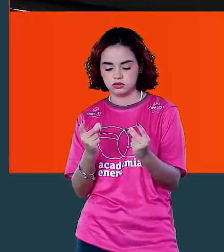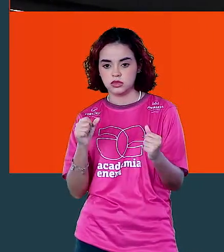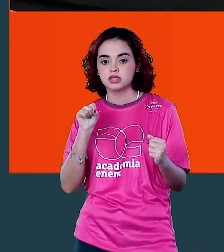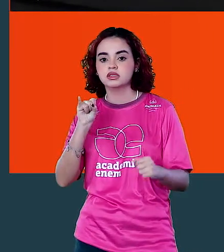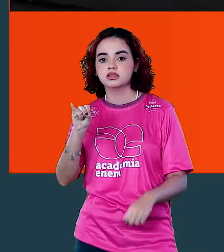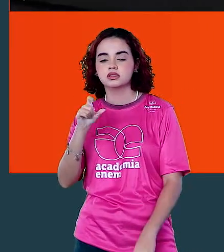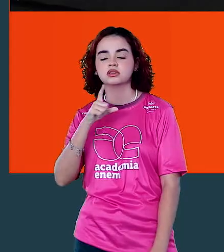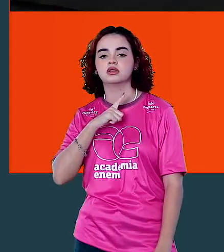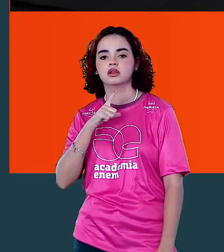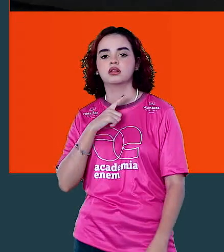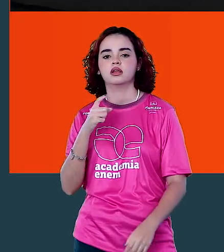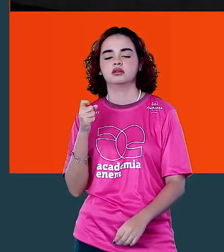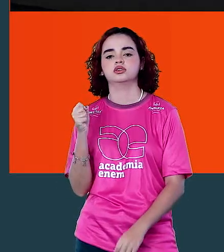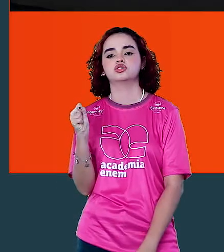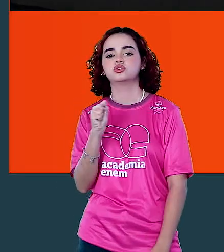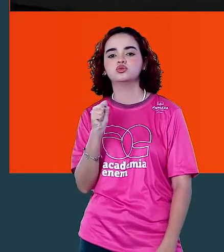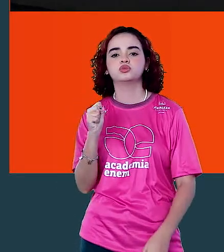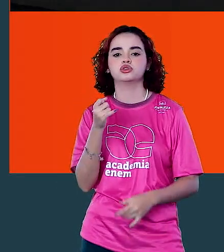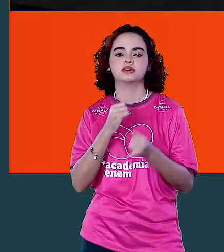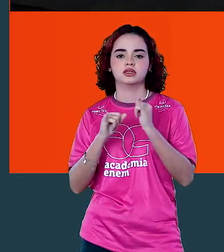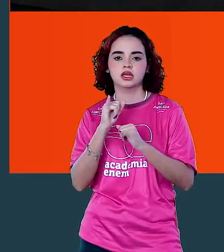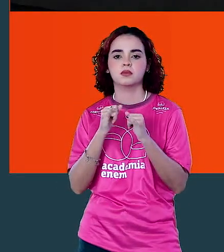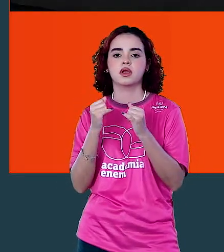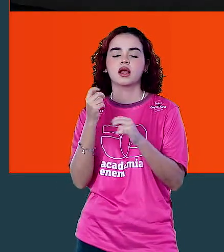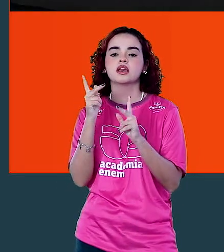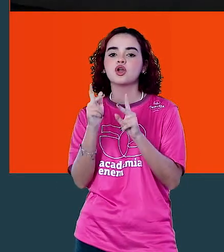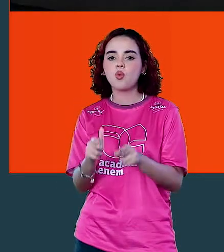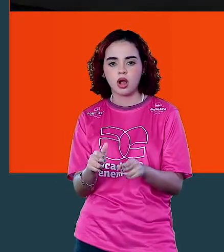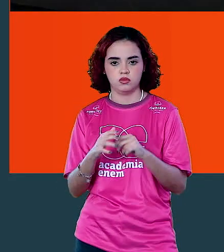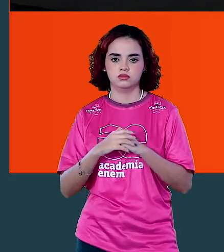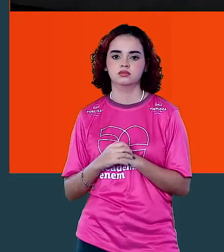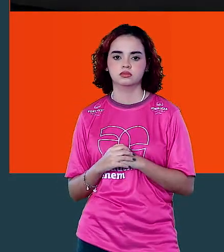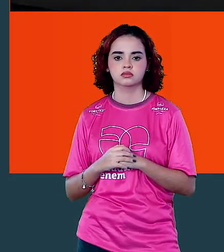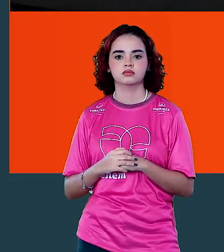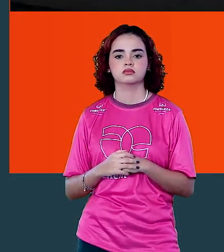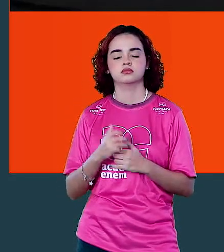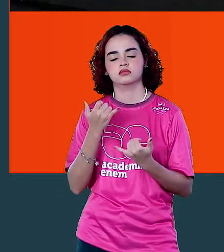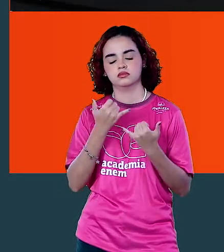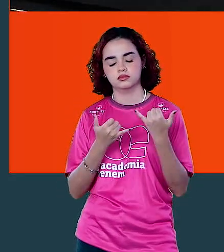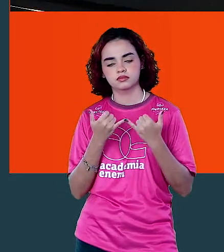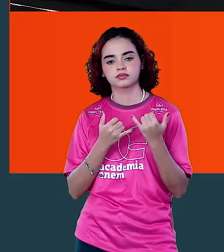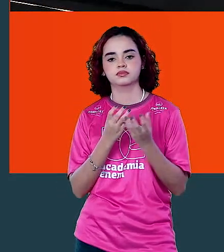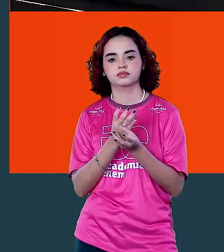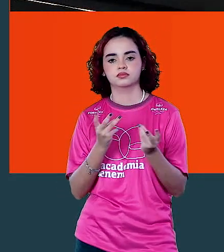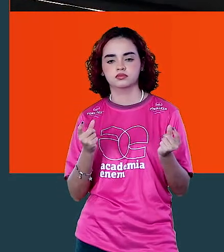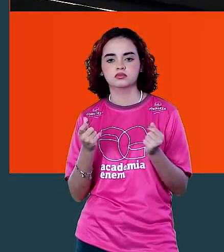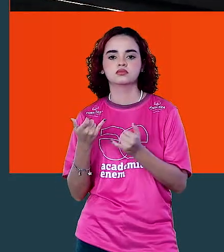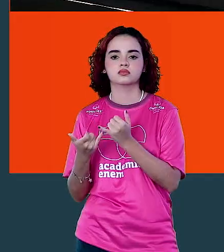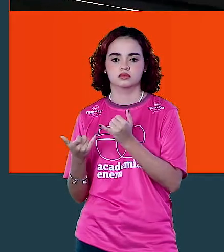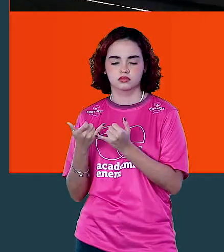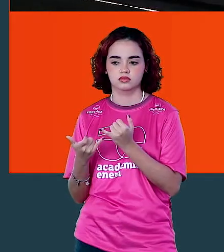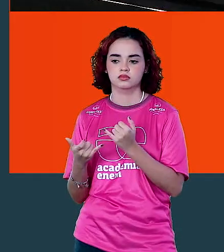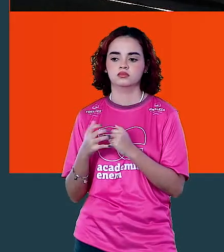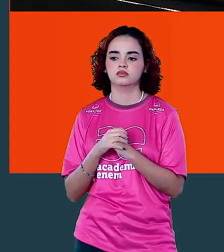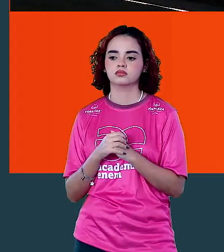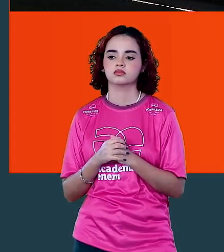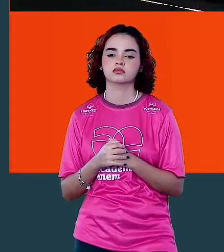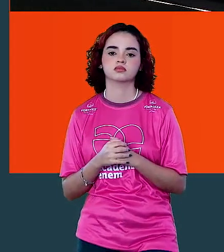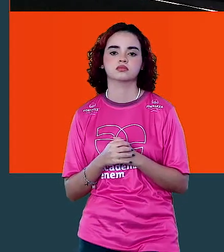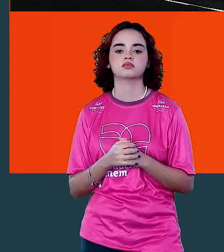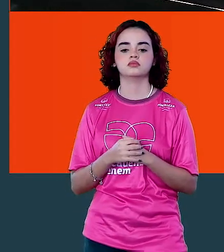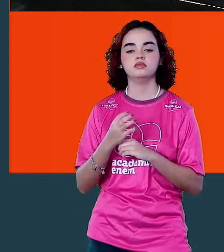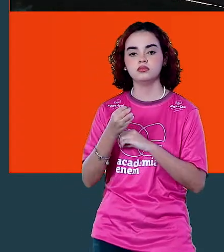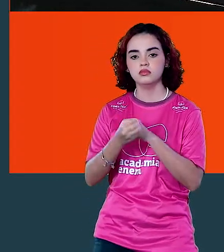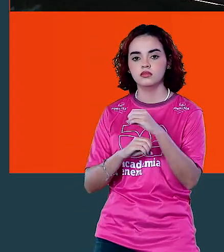mesma polaridade. De novo, semelhante dissolve semelhante. Uma molécula